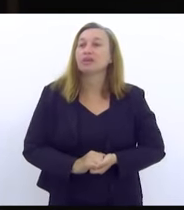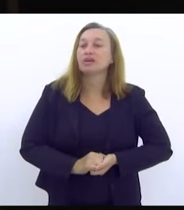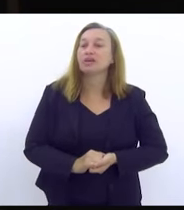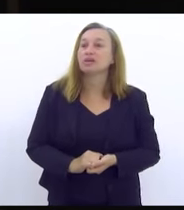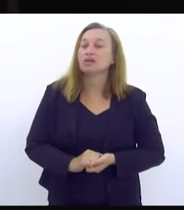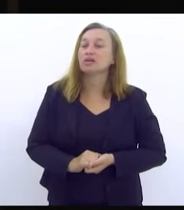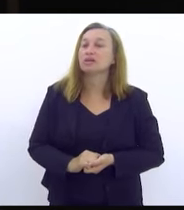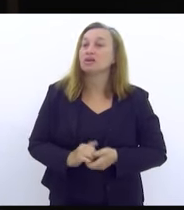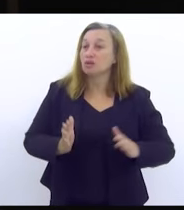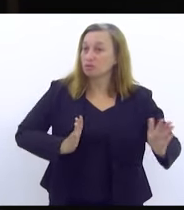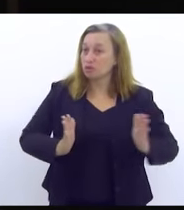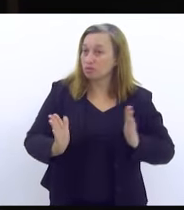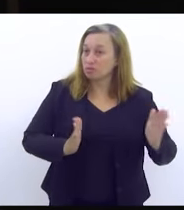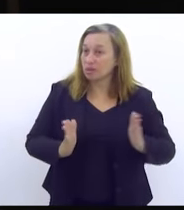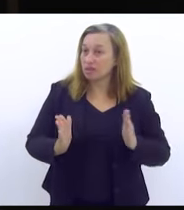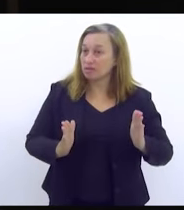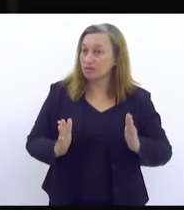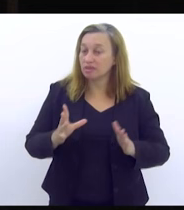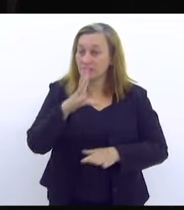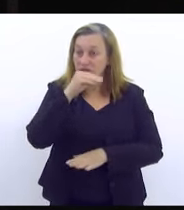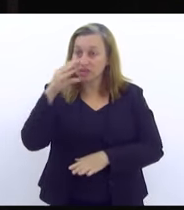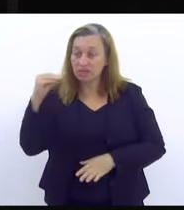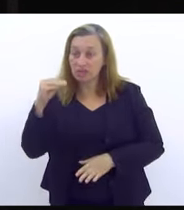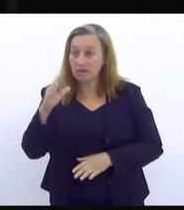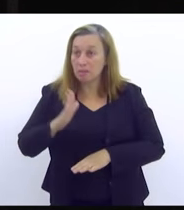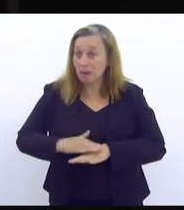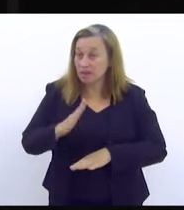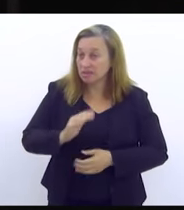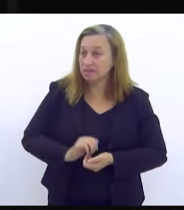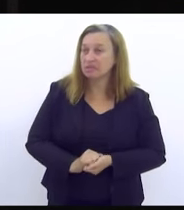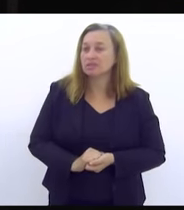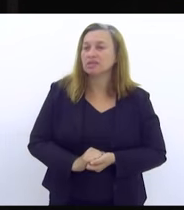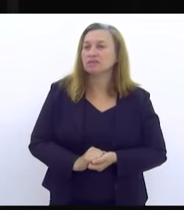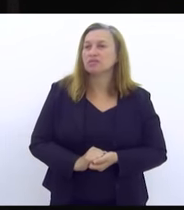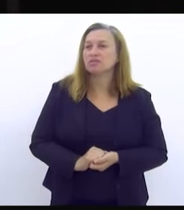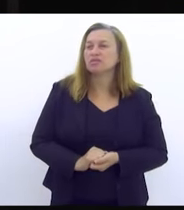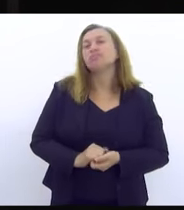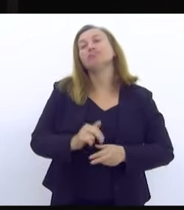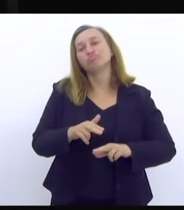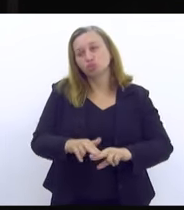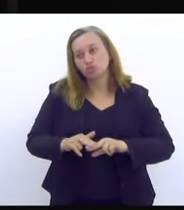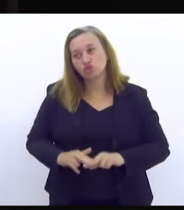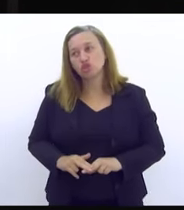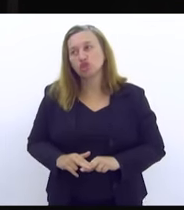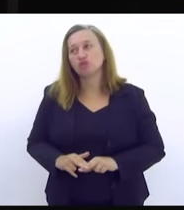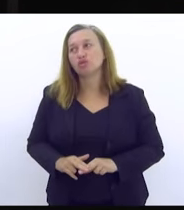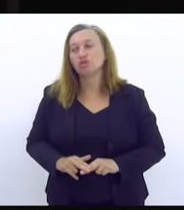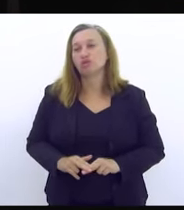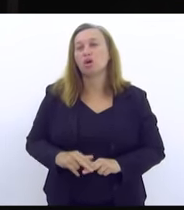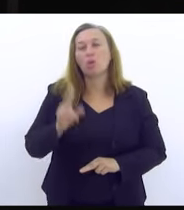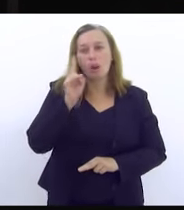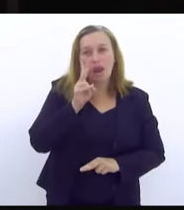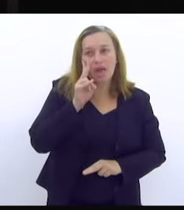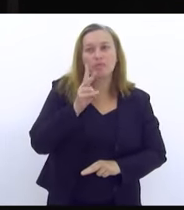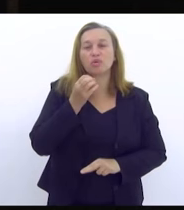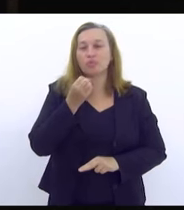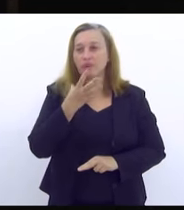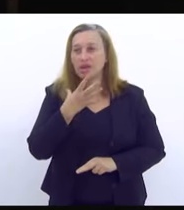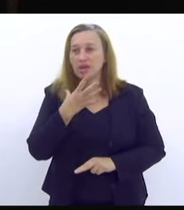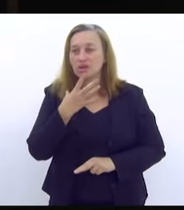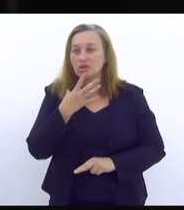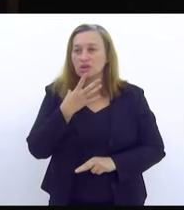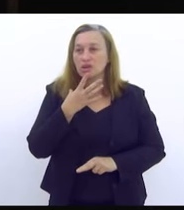E foi bem no período da pré-adolescência. Mas, por algum motivo, né, inclusive, eu me lembro disso muito bem,